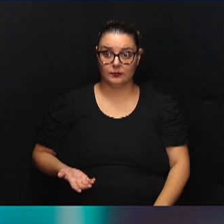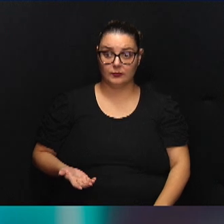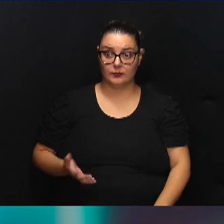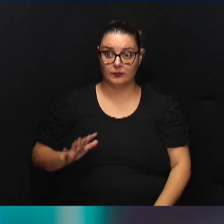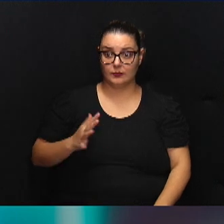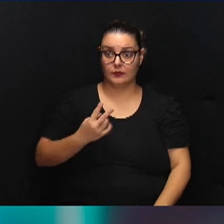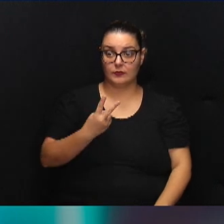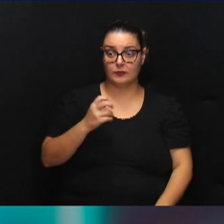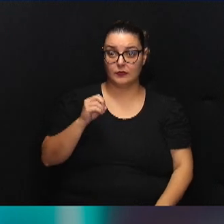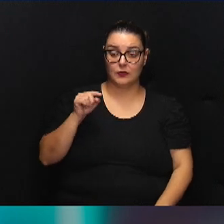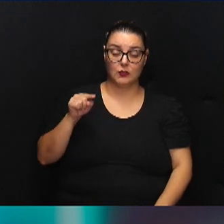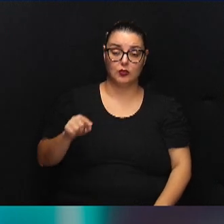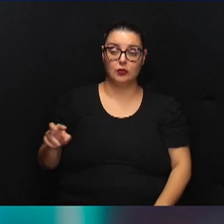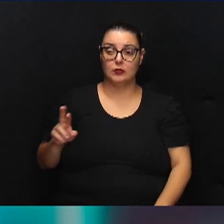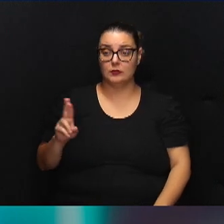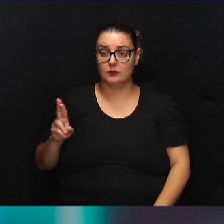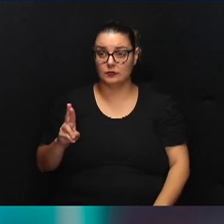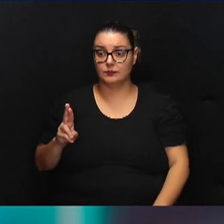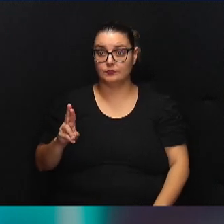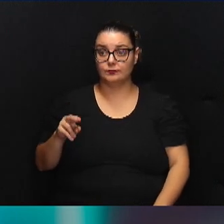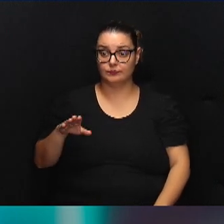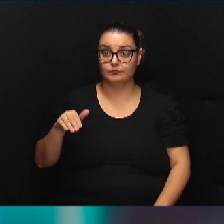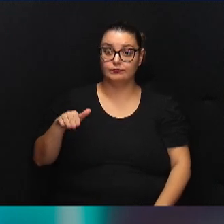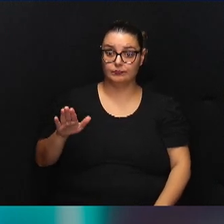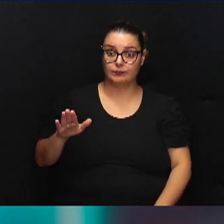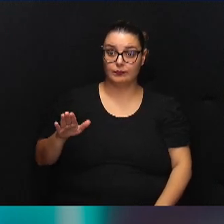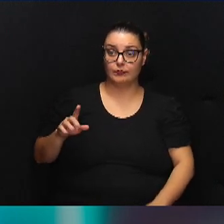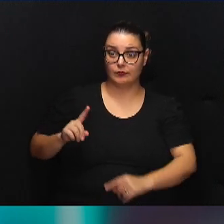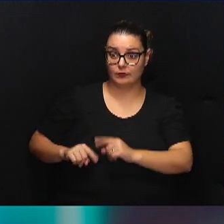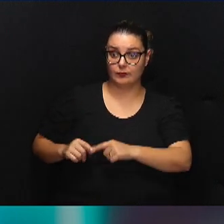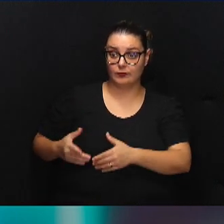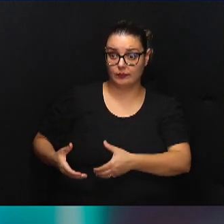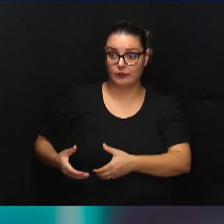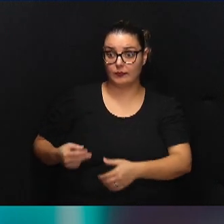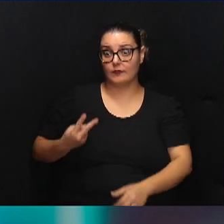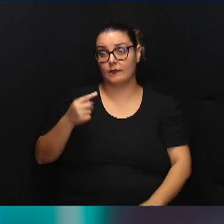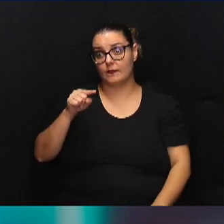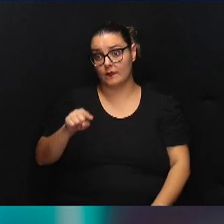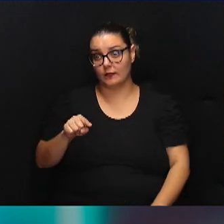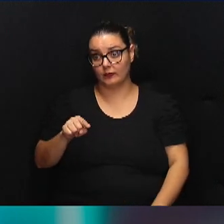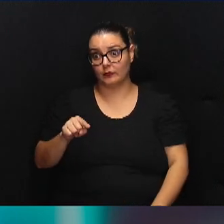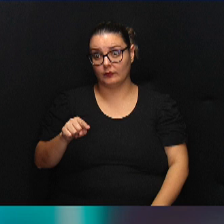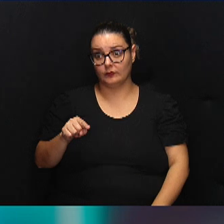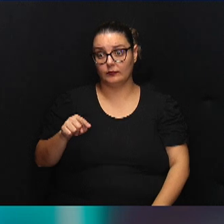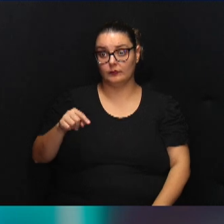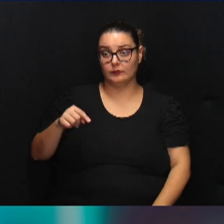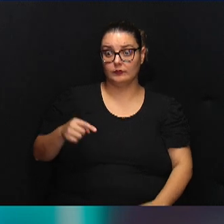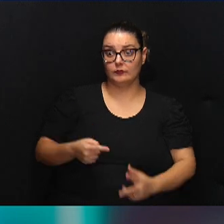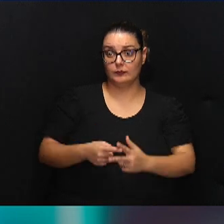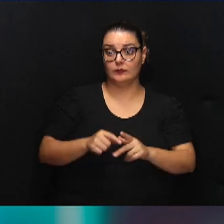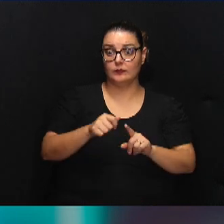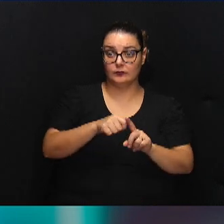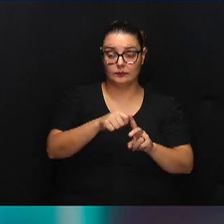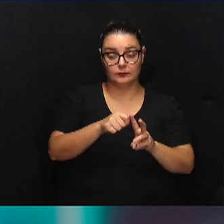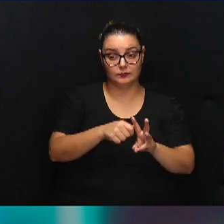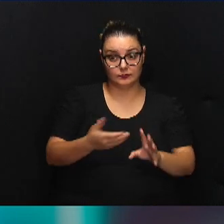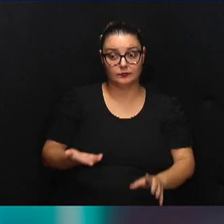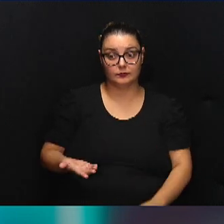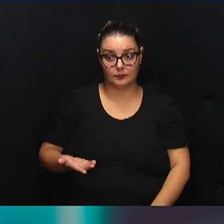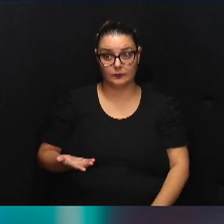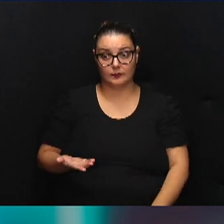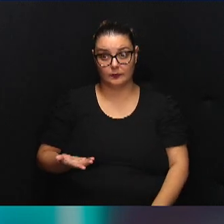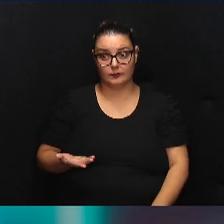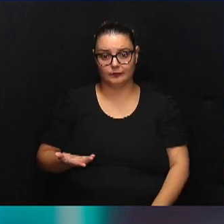de R$20.000 para mais, um aparelho, mais uns R$2.000 para manter por mês, né? Isso é fora